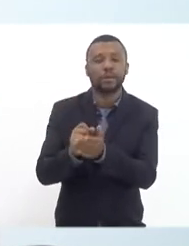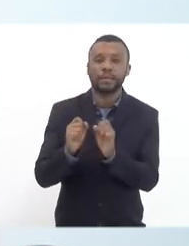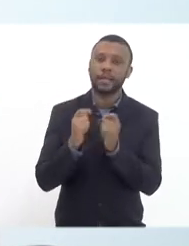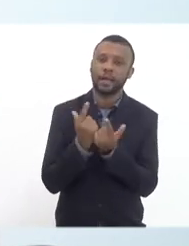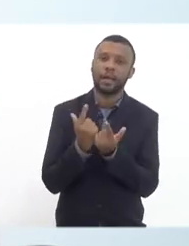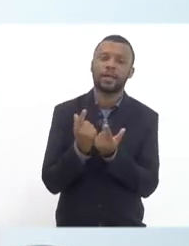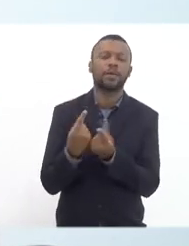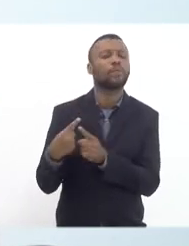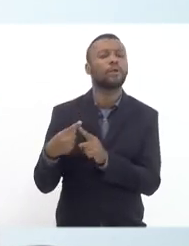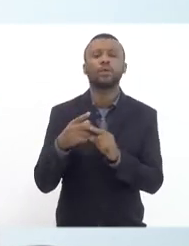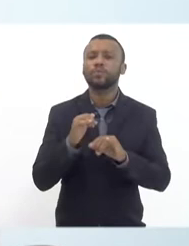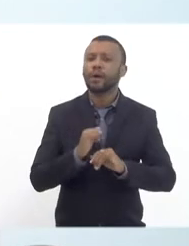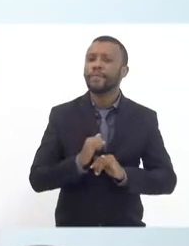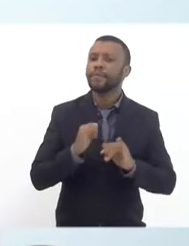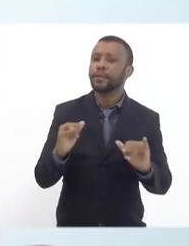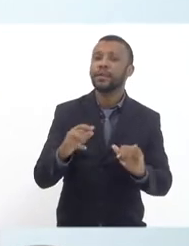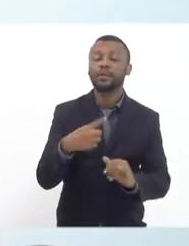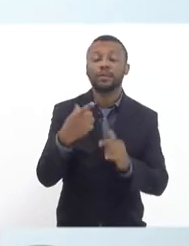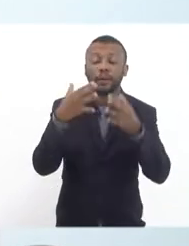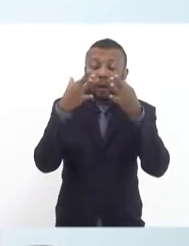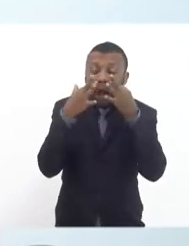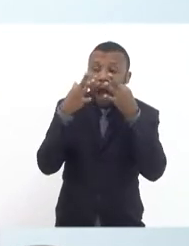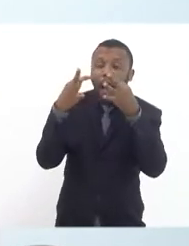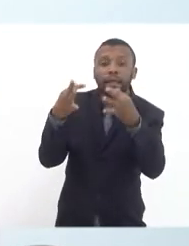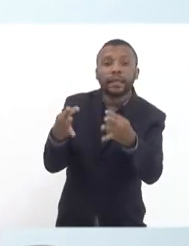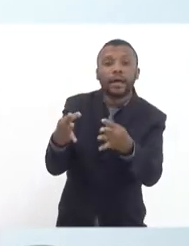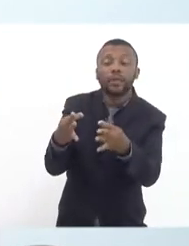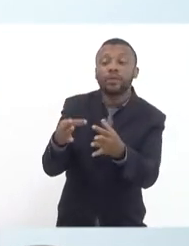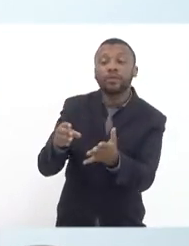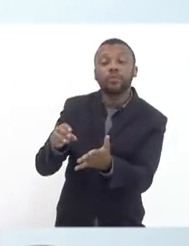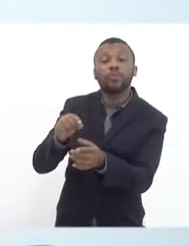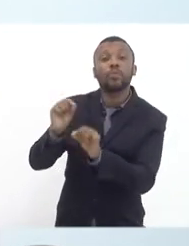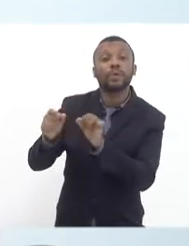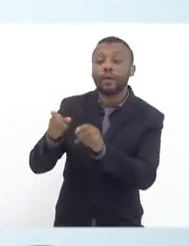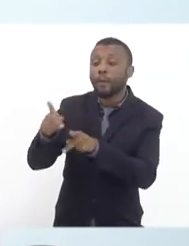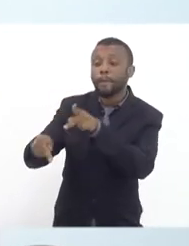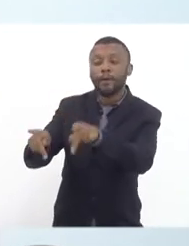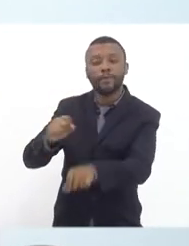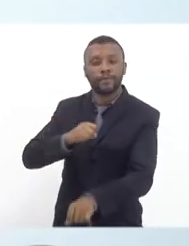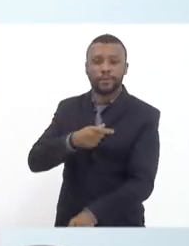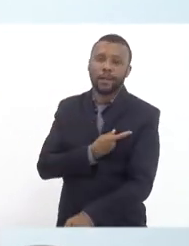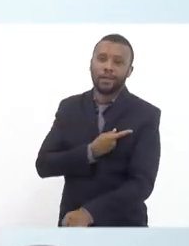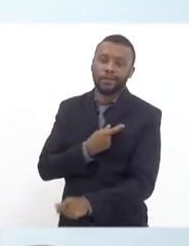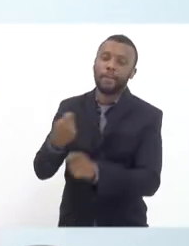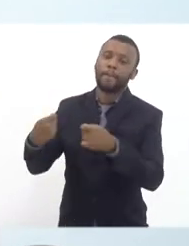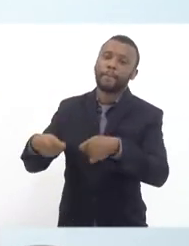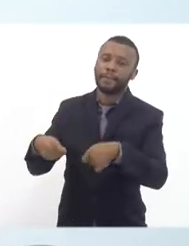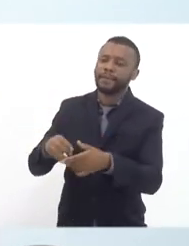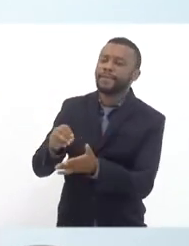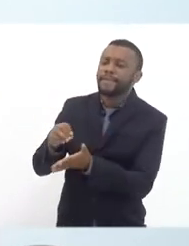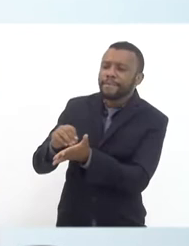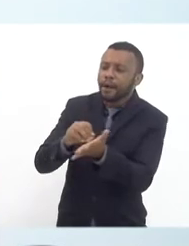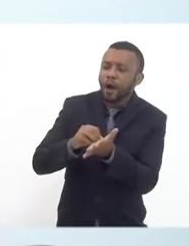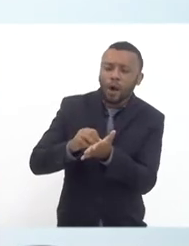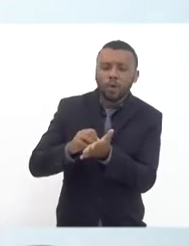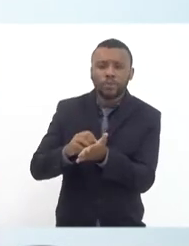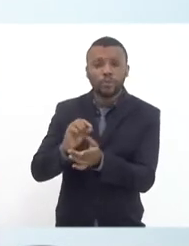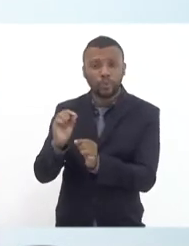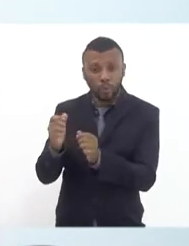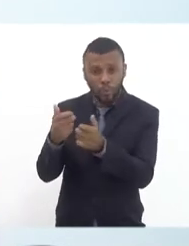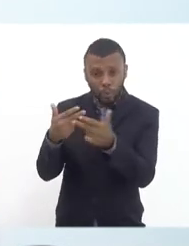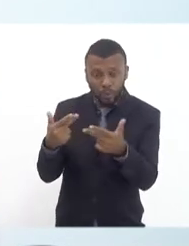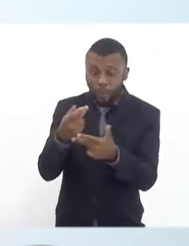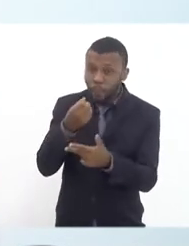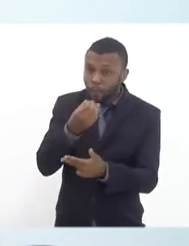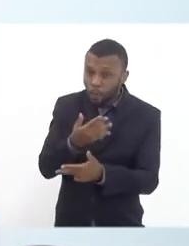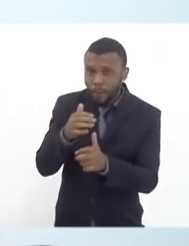está antenado com as necessidades do povo da cidade de São Gonçalo. Então, assim, tudo que for de melhor, que for qualificar,